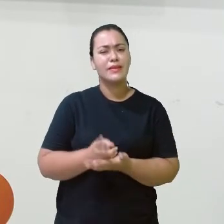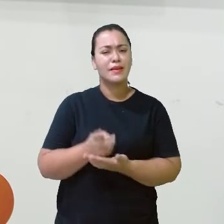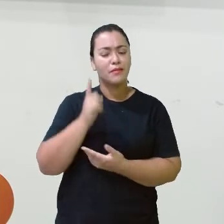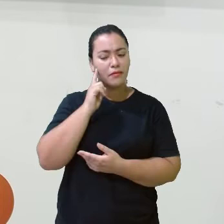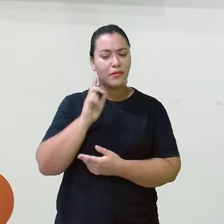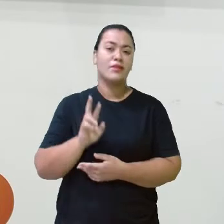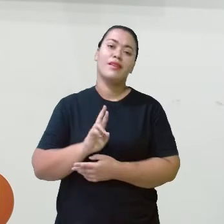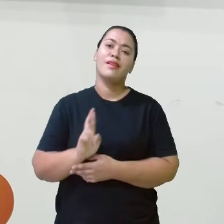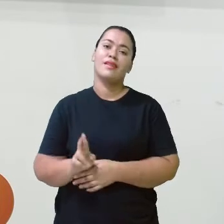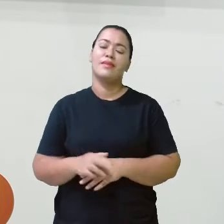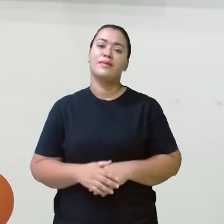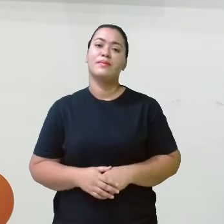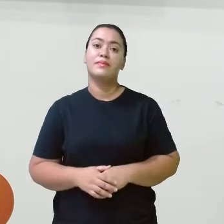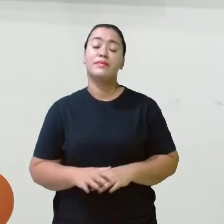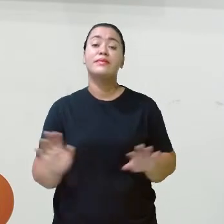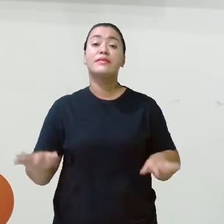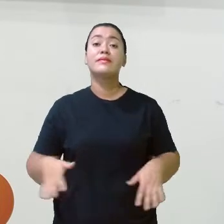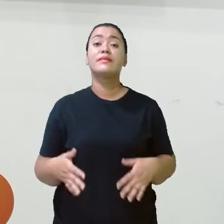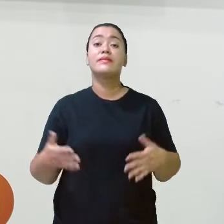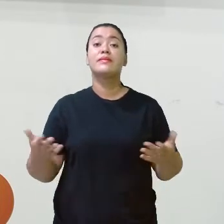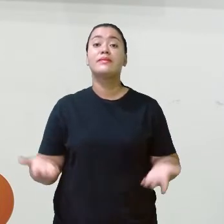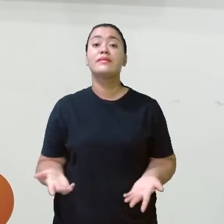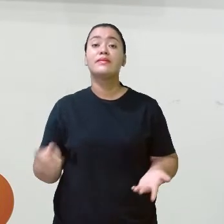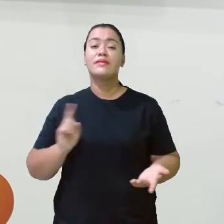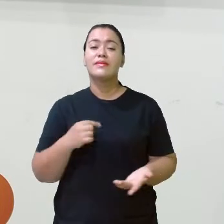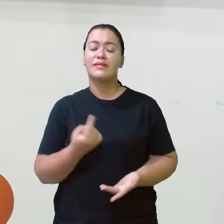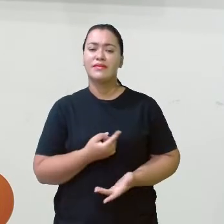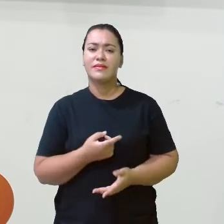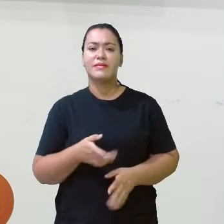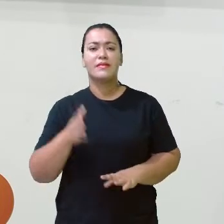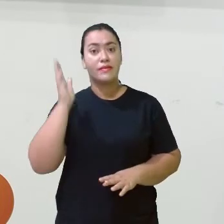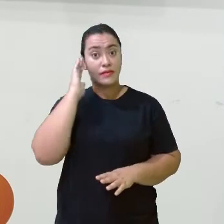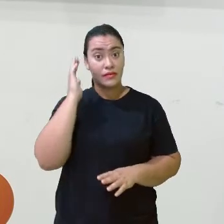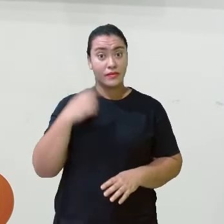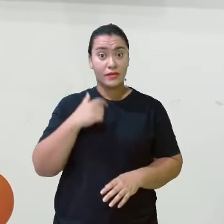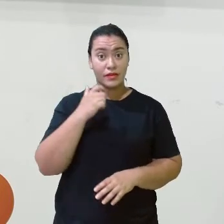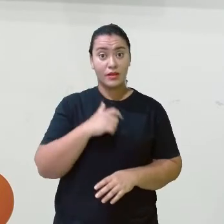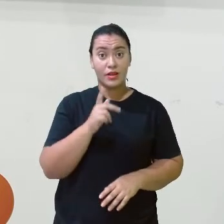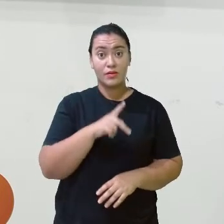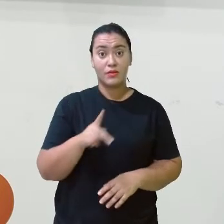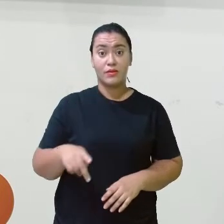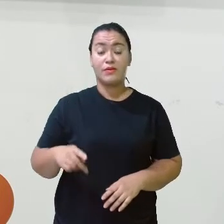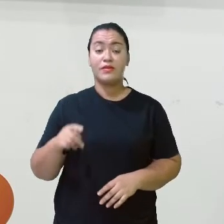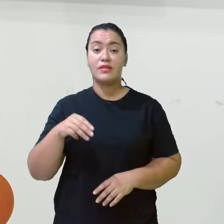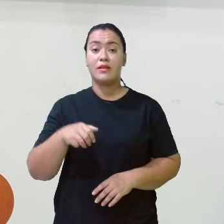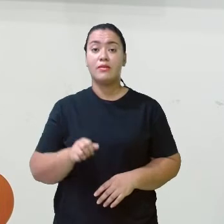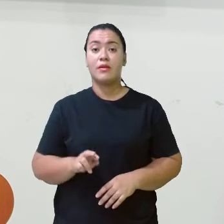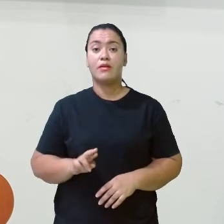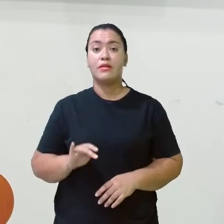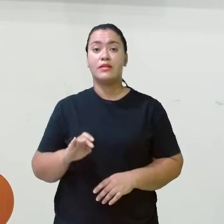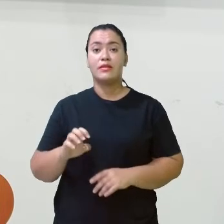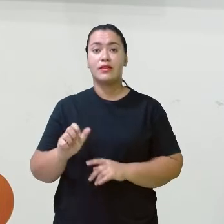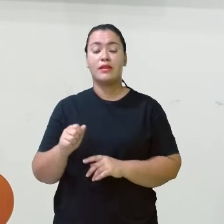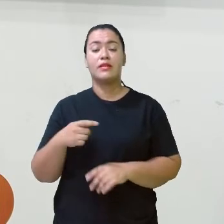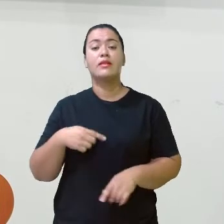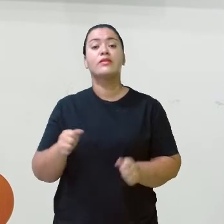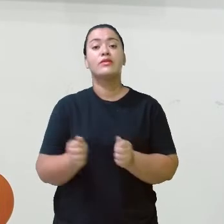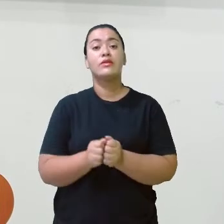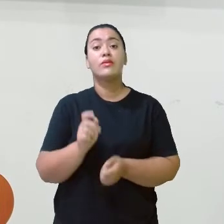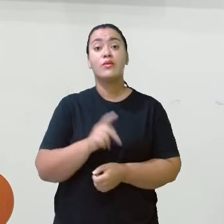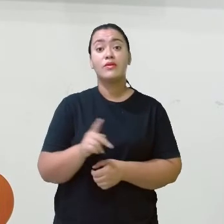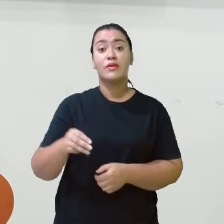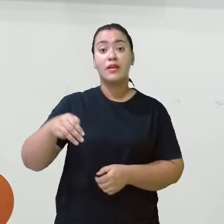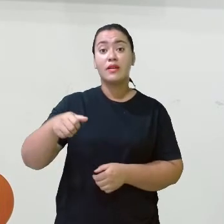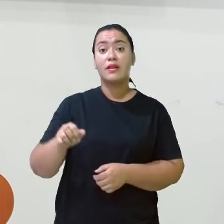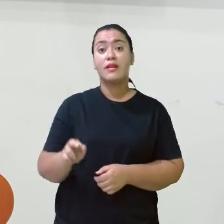vocês, certo? E quem é a gente? A gente, vocês já sabem. Eu, professora Mauricéia Joana, professora Márcia, que está sempre